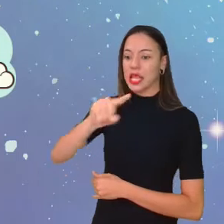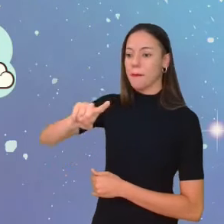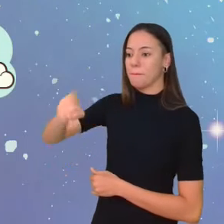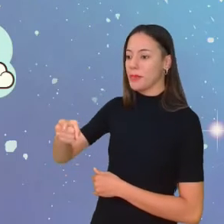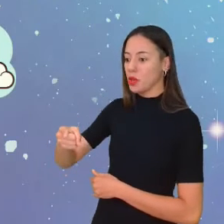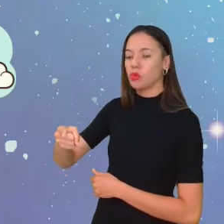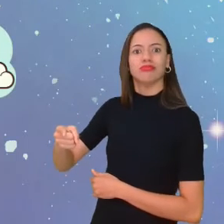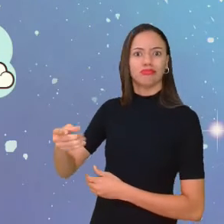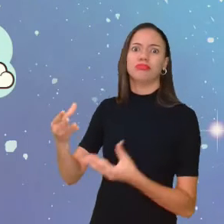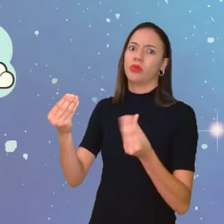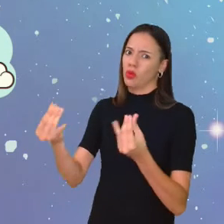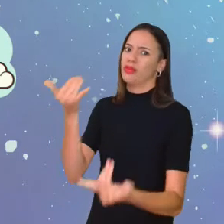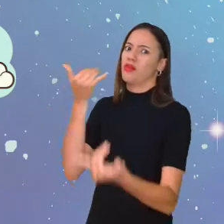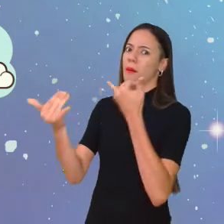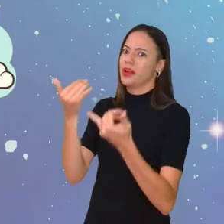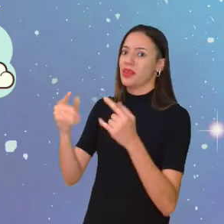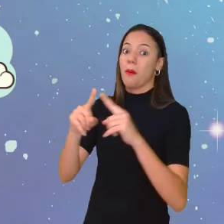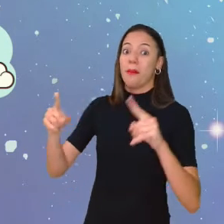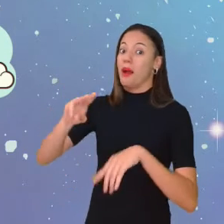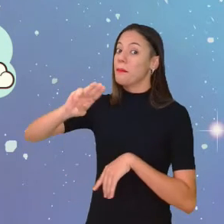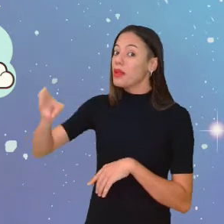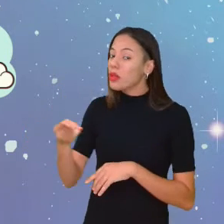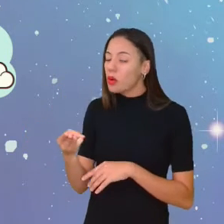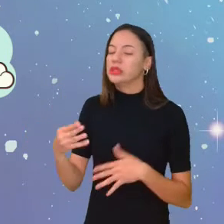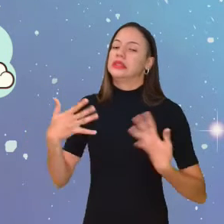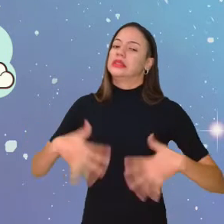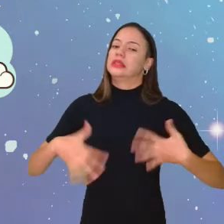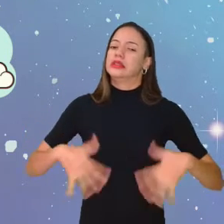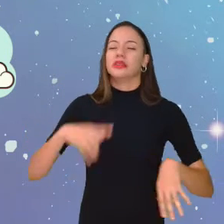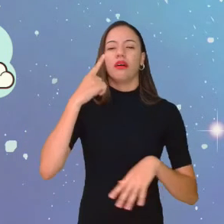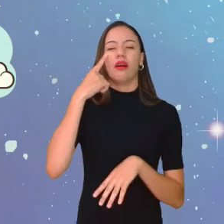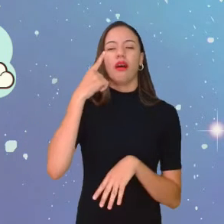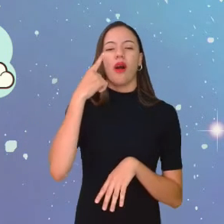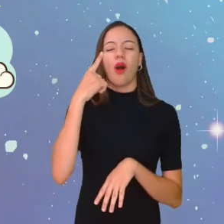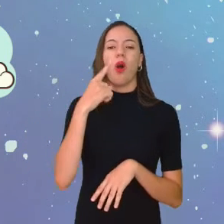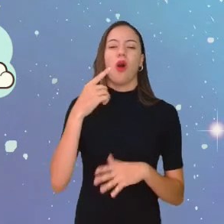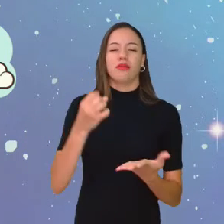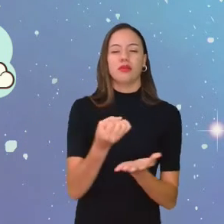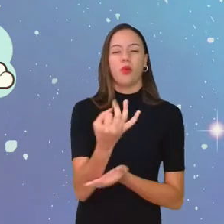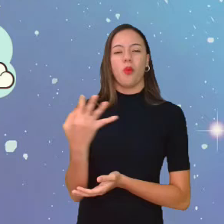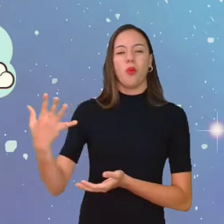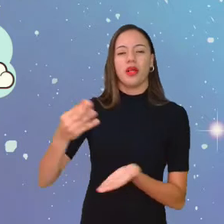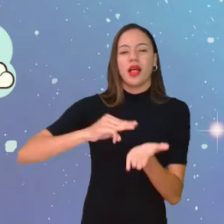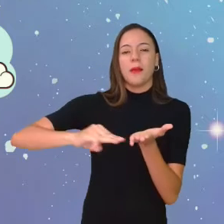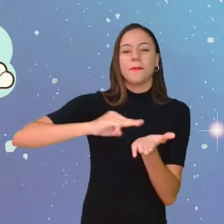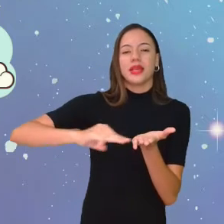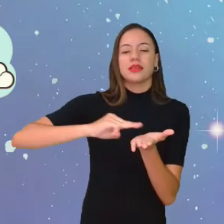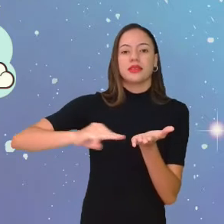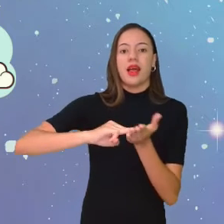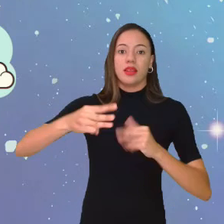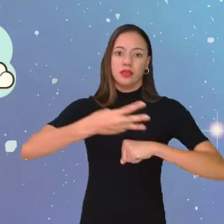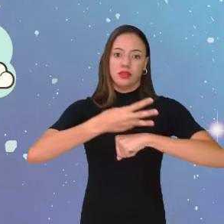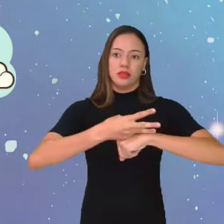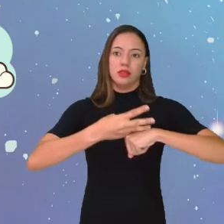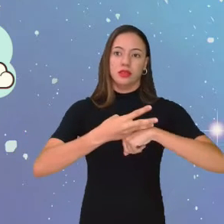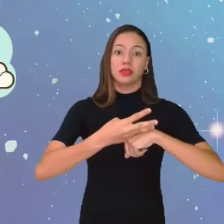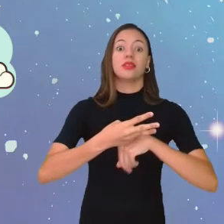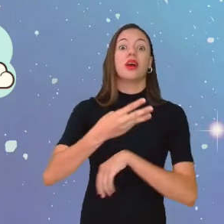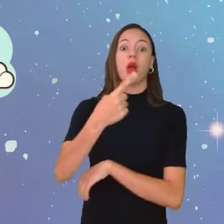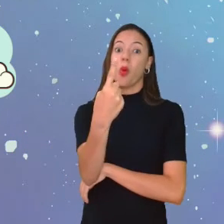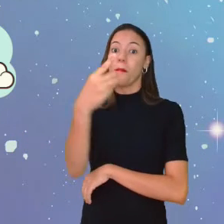milhões. Milhões. Aí, do WhatsApp, vê a quantidade de mensagens em um minuto. São 41